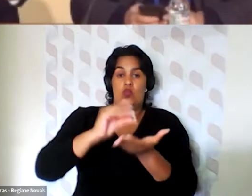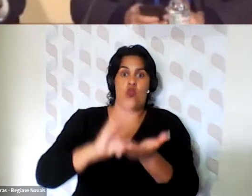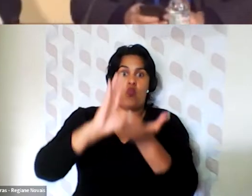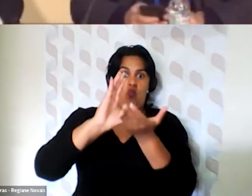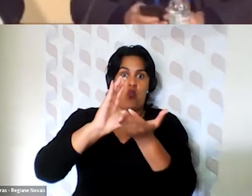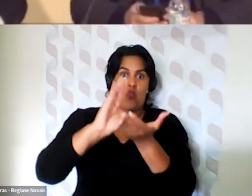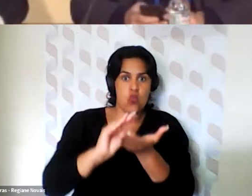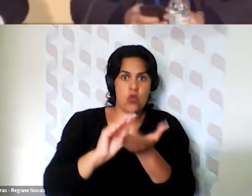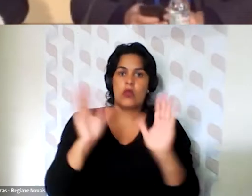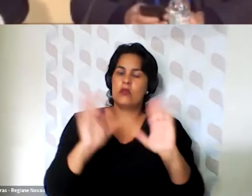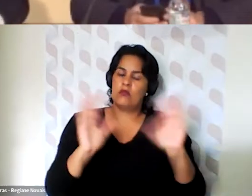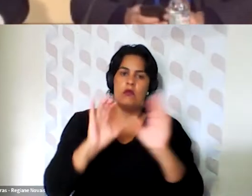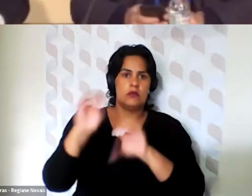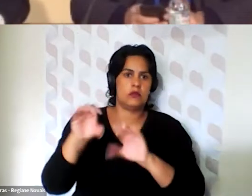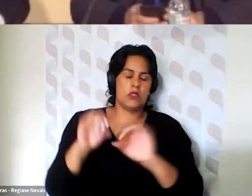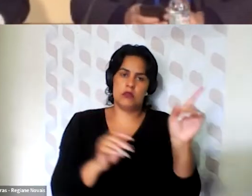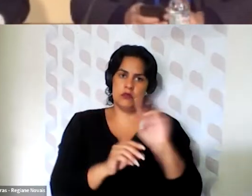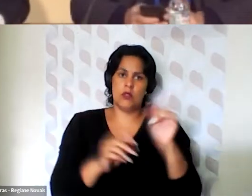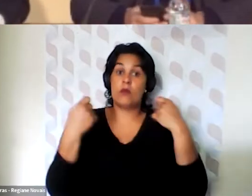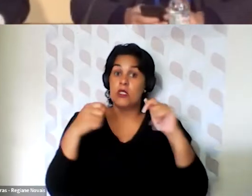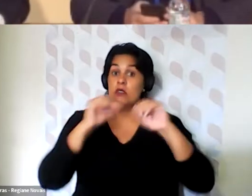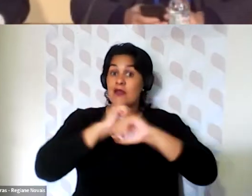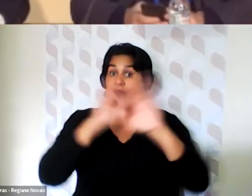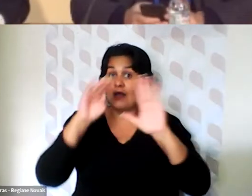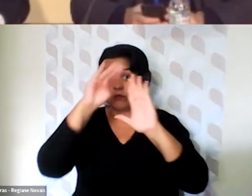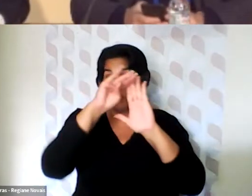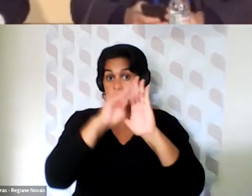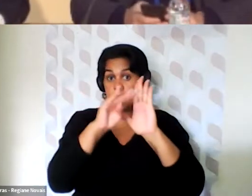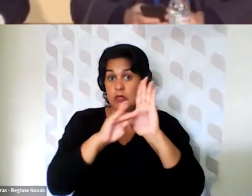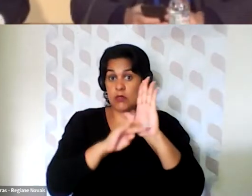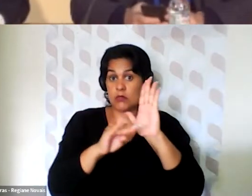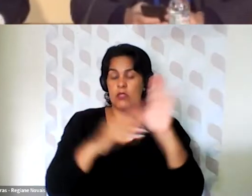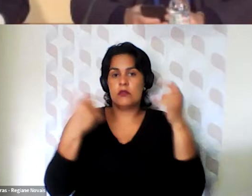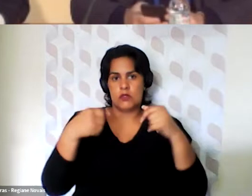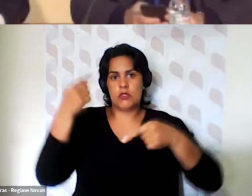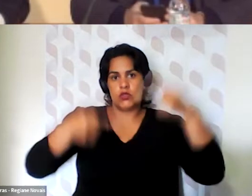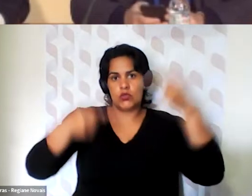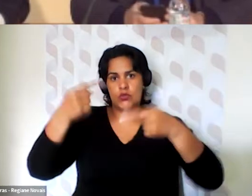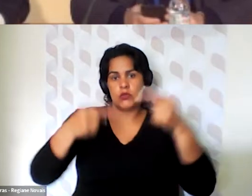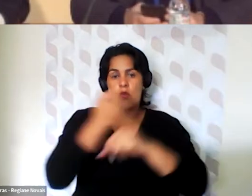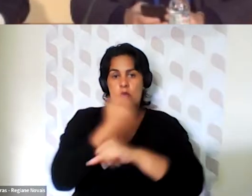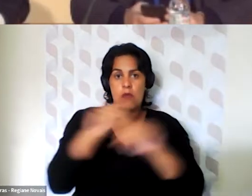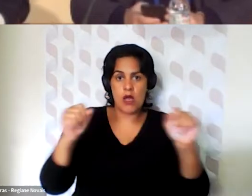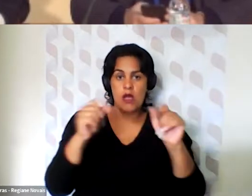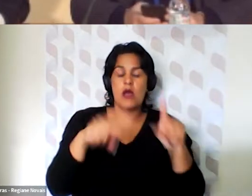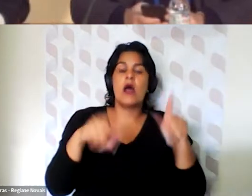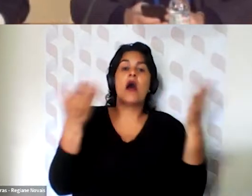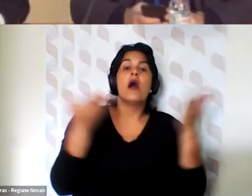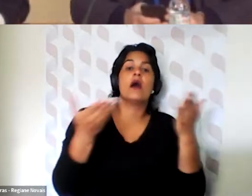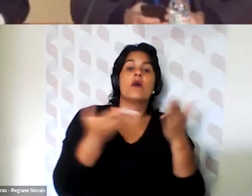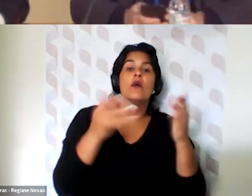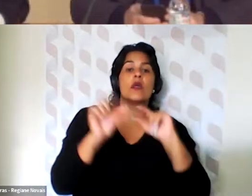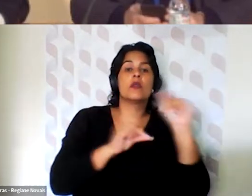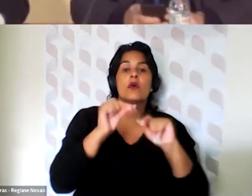tem que apoiar. Logo depois quando teve a crise do Covid, dizer, olha, essa crise com todo mundo em confinamento